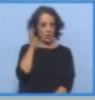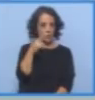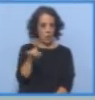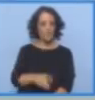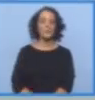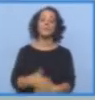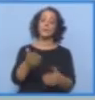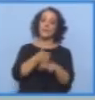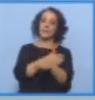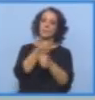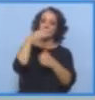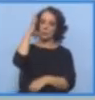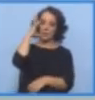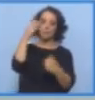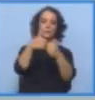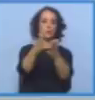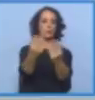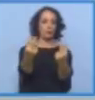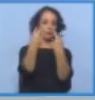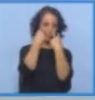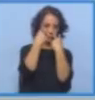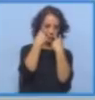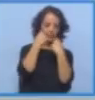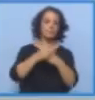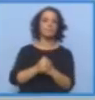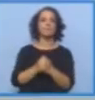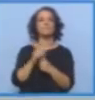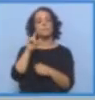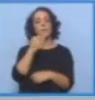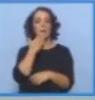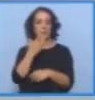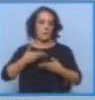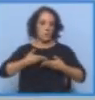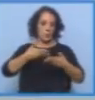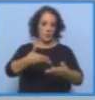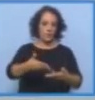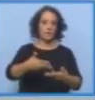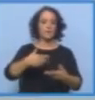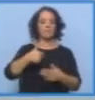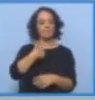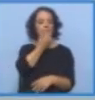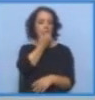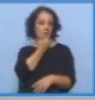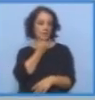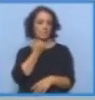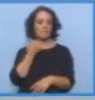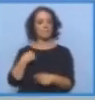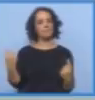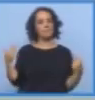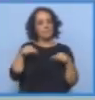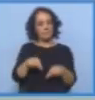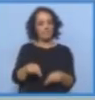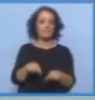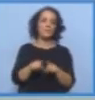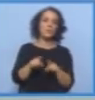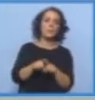tarde aos nossos telespectadores e agradeço também o convite e o gosto que tenho aqui em